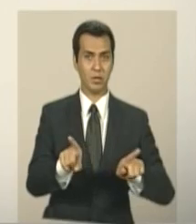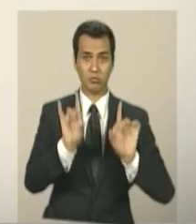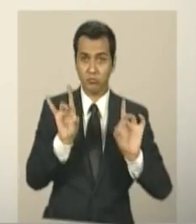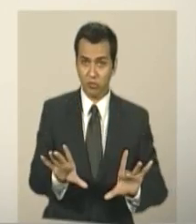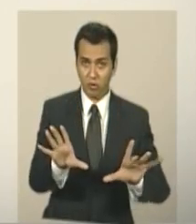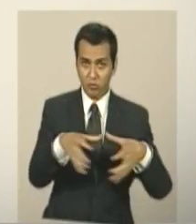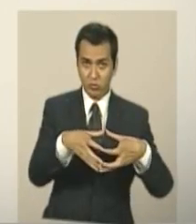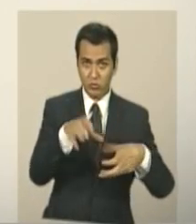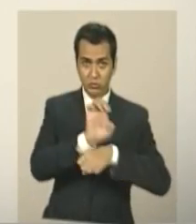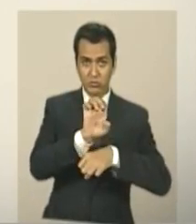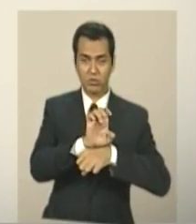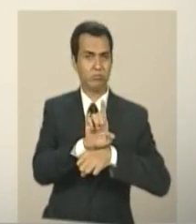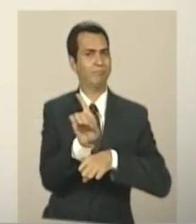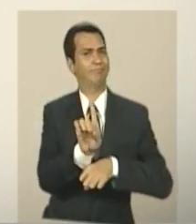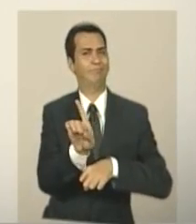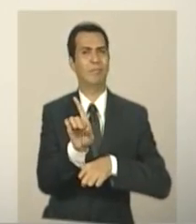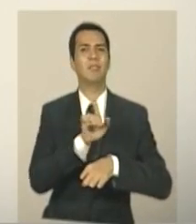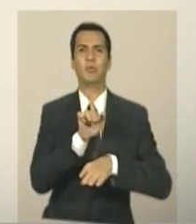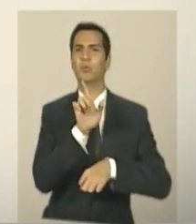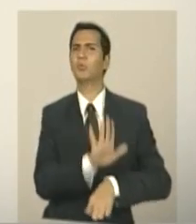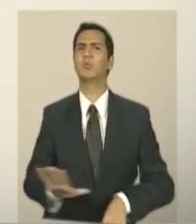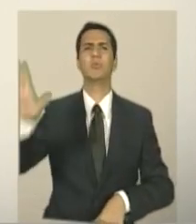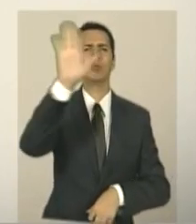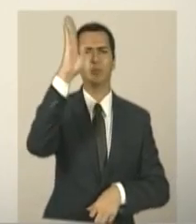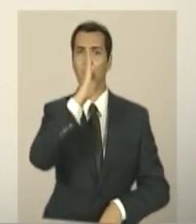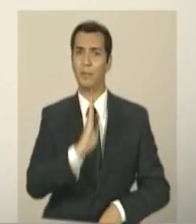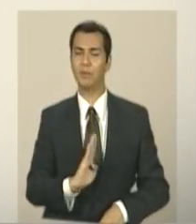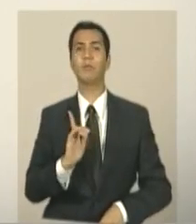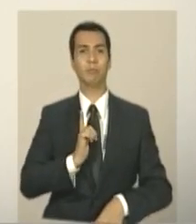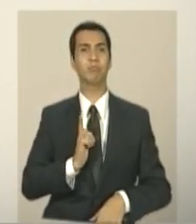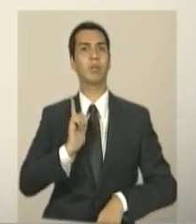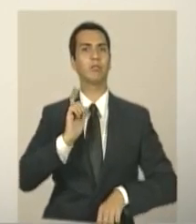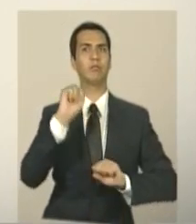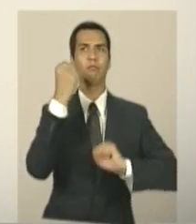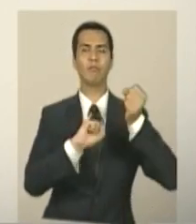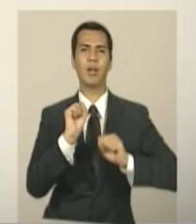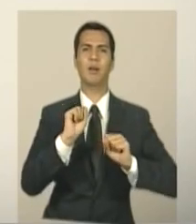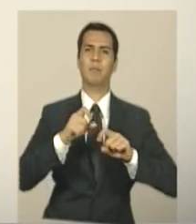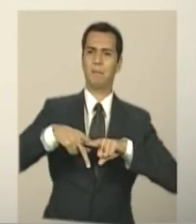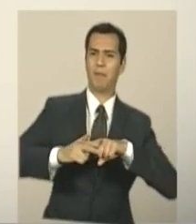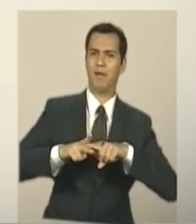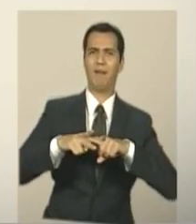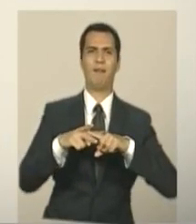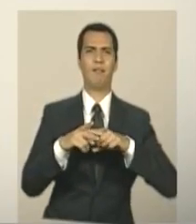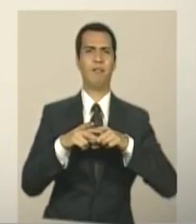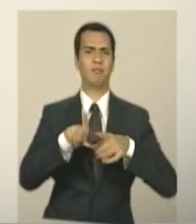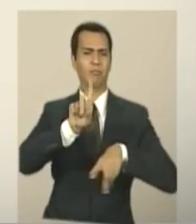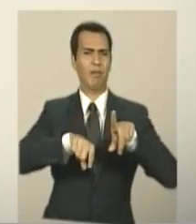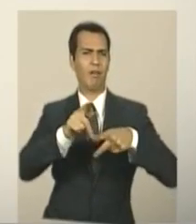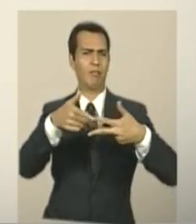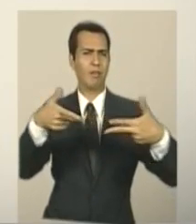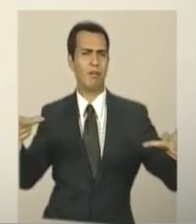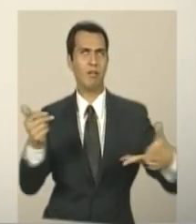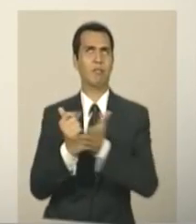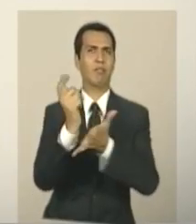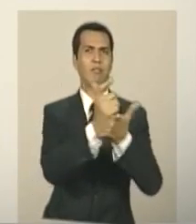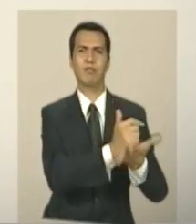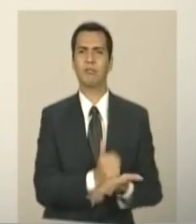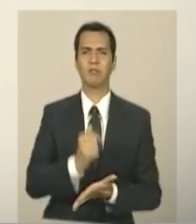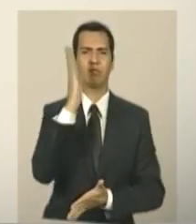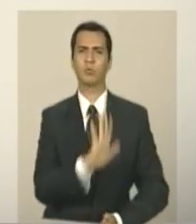naval é importante suas encomendas de peças e equipamentos geram empregos em fábricas de todo o país e o